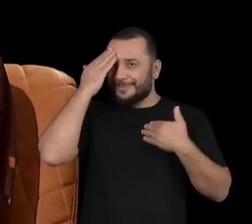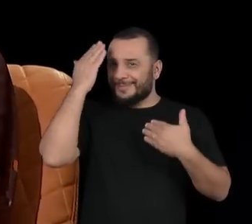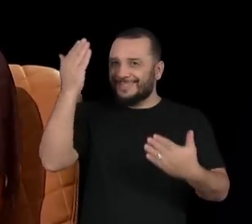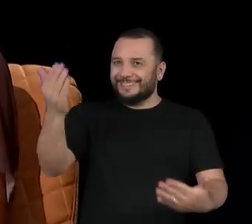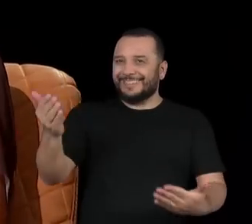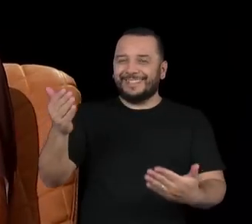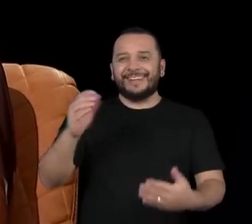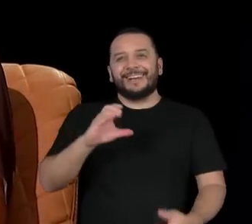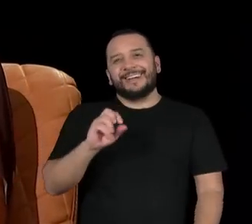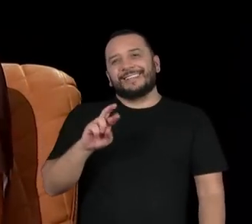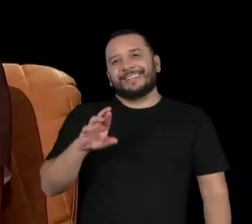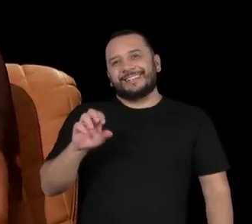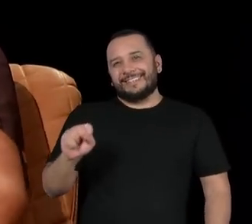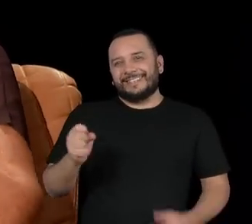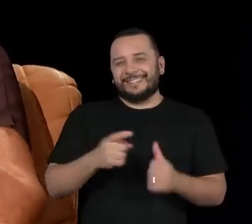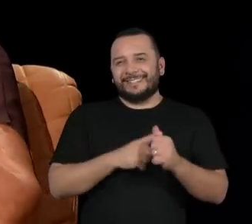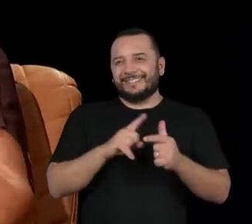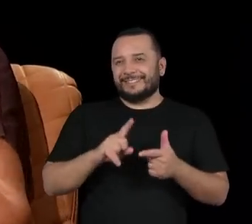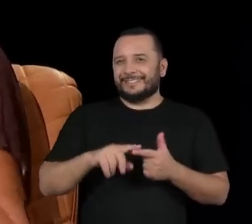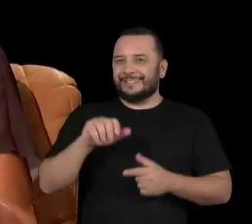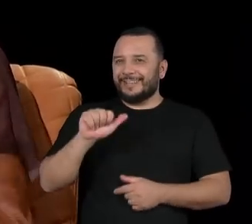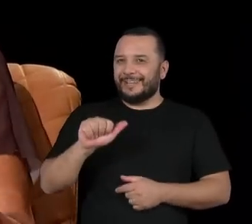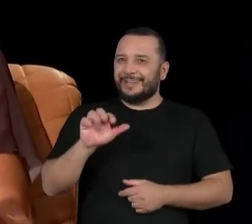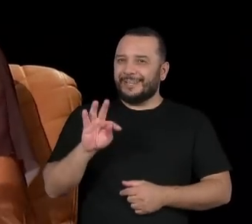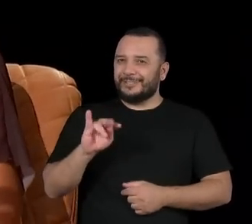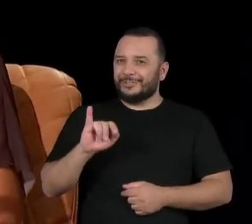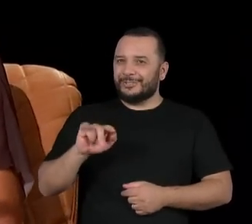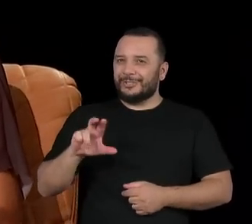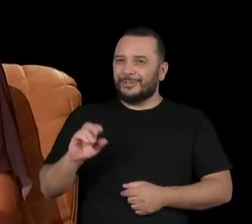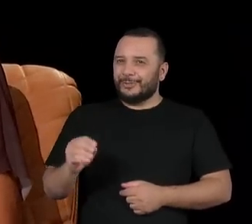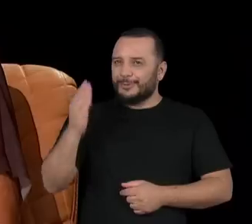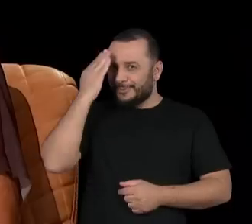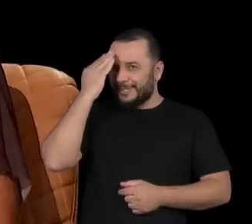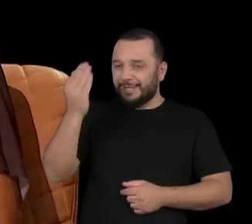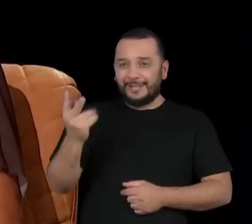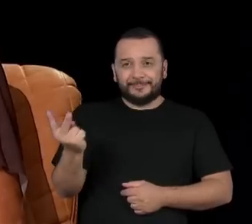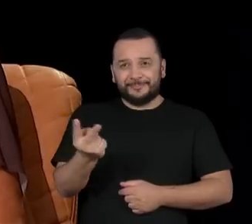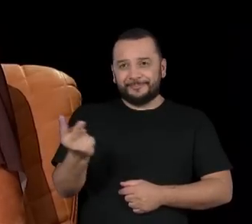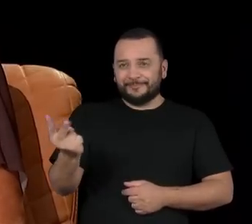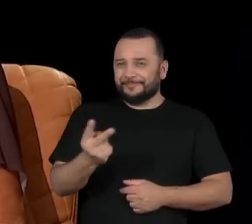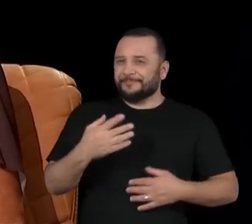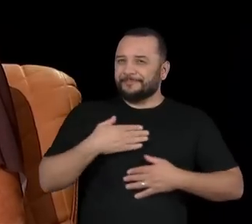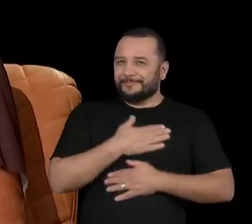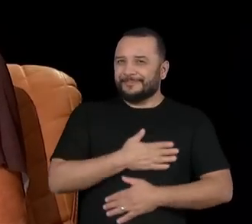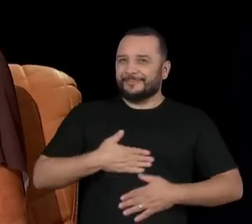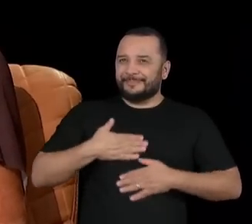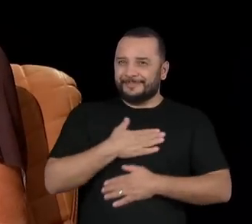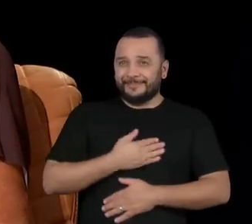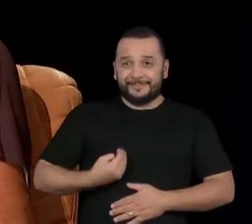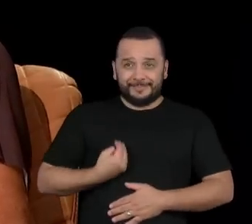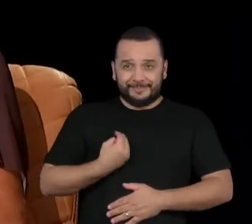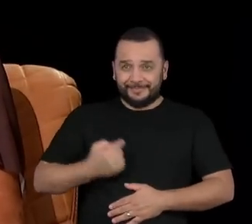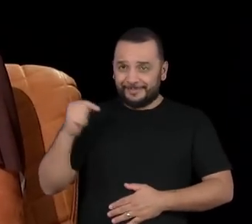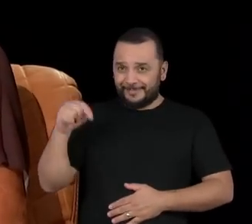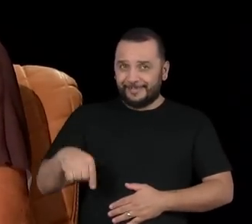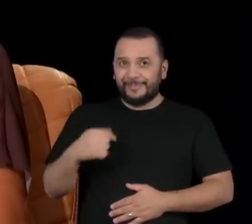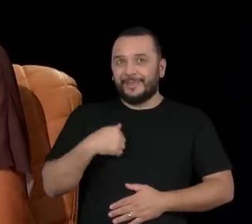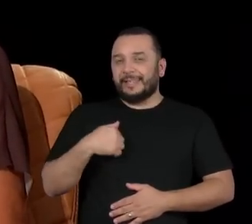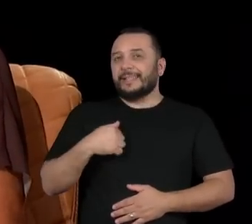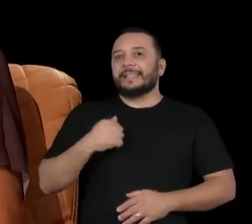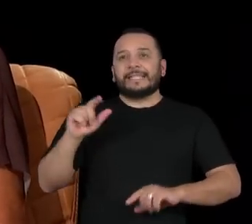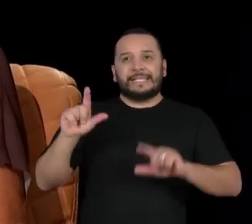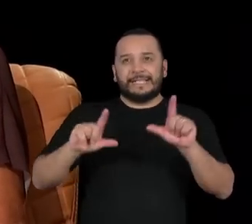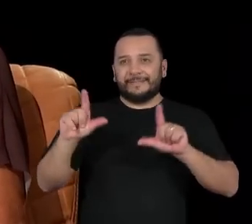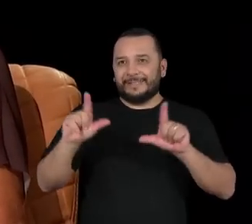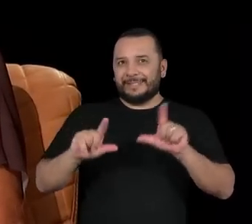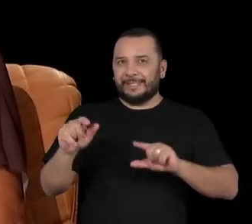Cris. Obrigada, Tílio. É um prazer imenso estar aqui com vocês nesse programa que parece que vocês